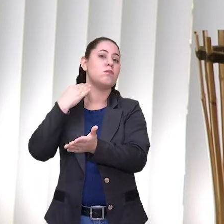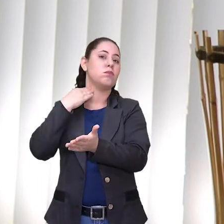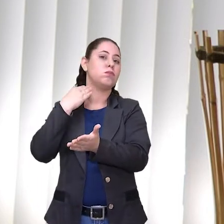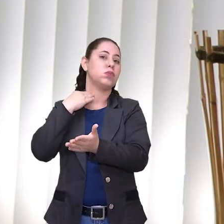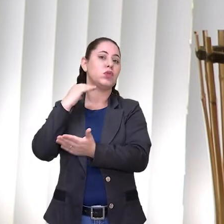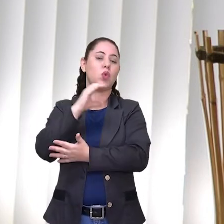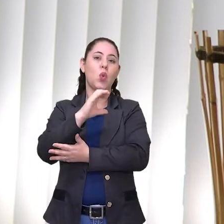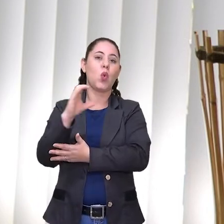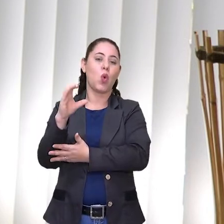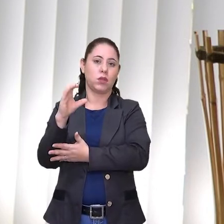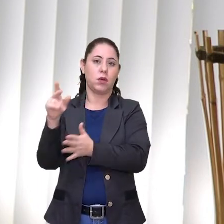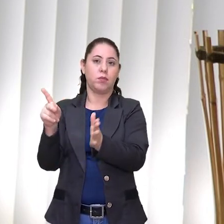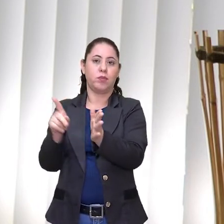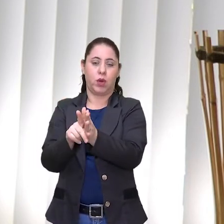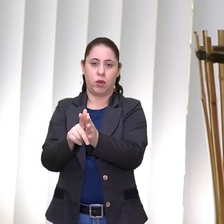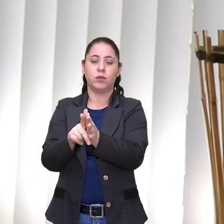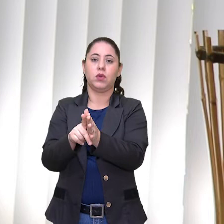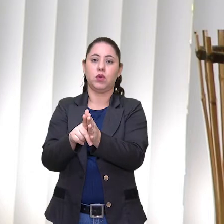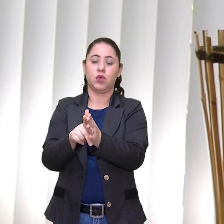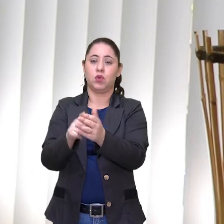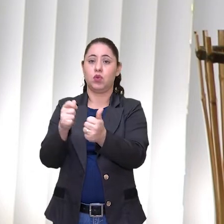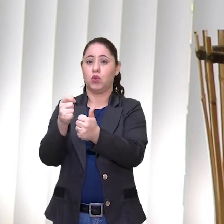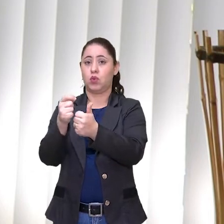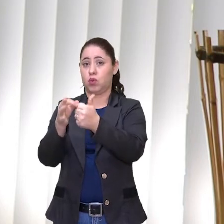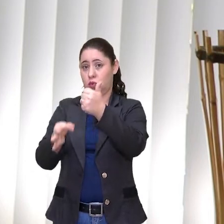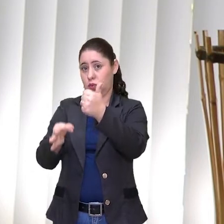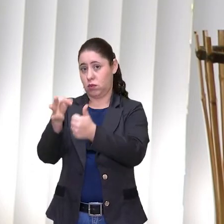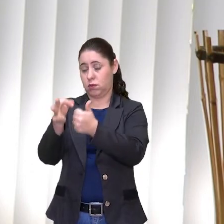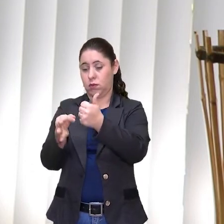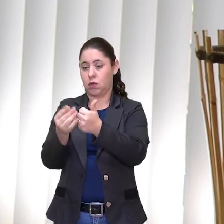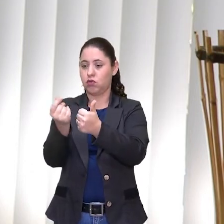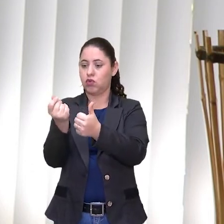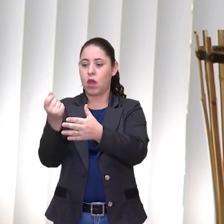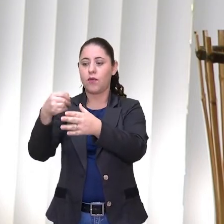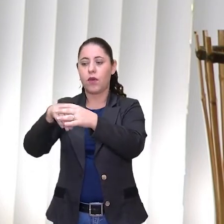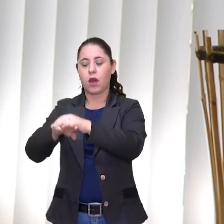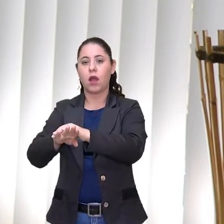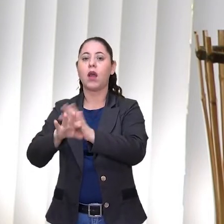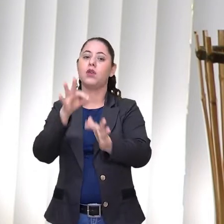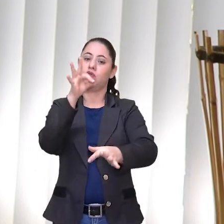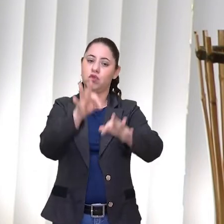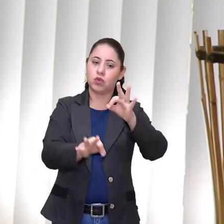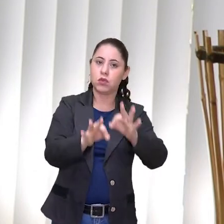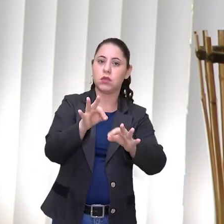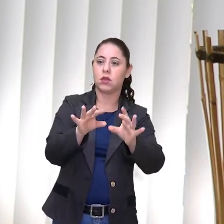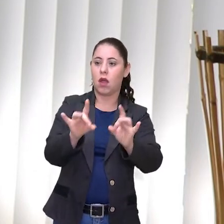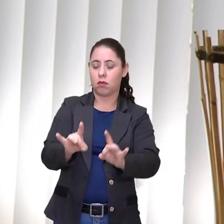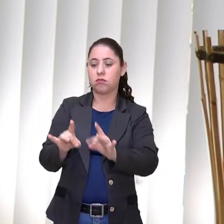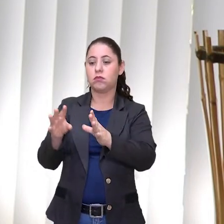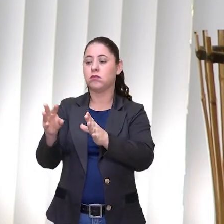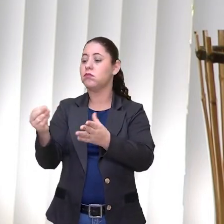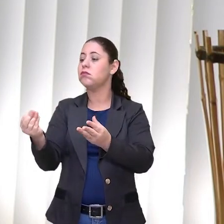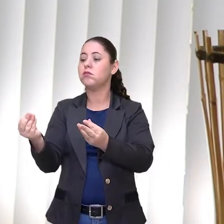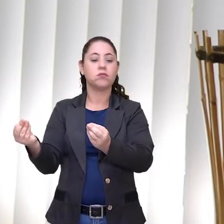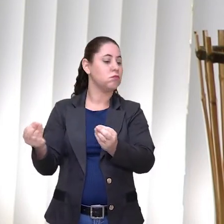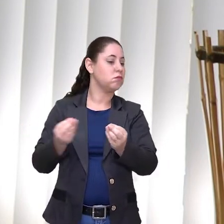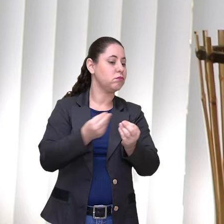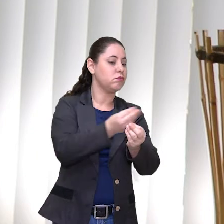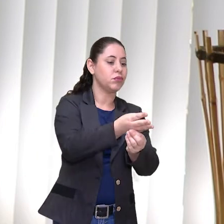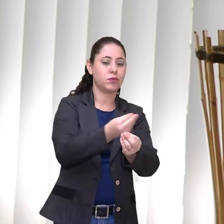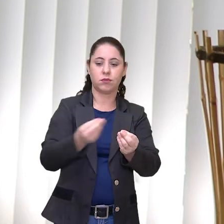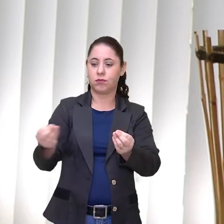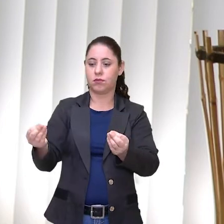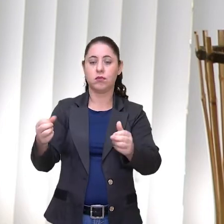uma subconta do tribunal, no processo judicial, ficará depositado aquele valor até que o juiz do processo dê a ele um